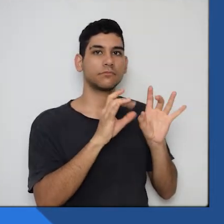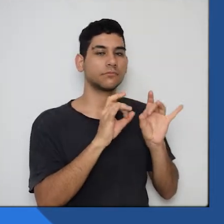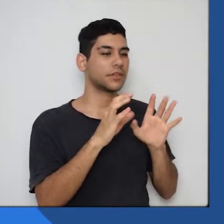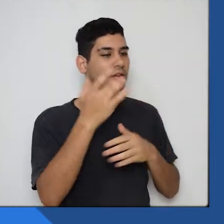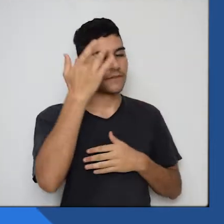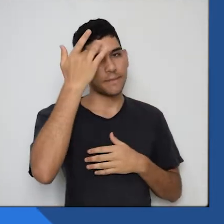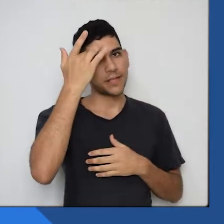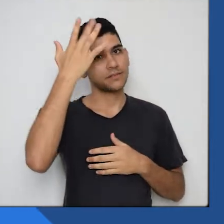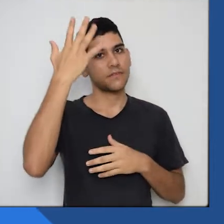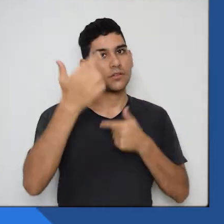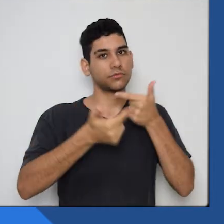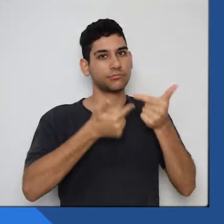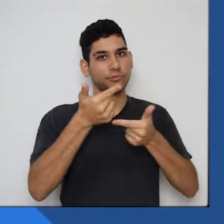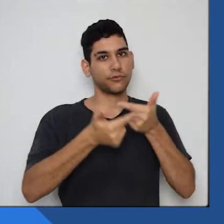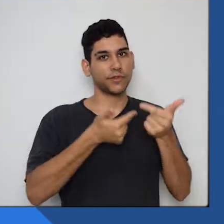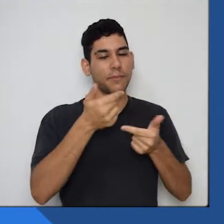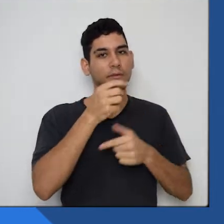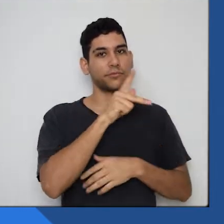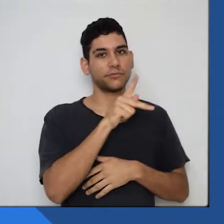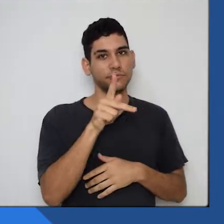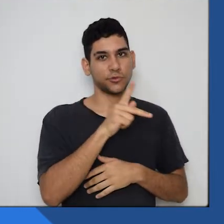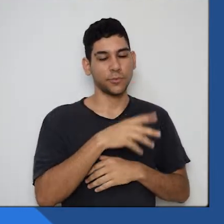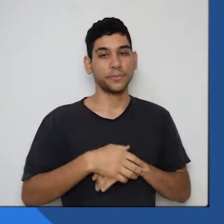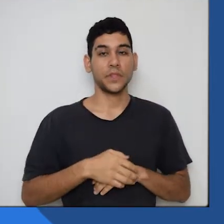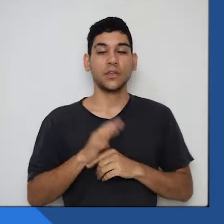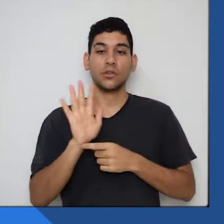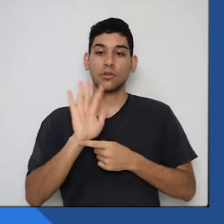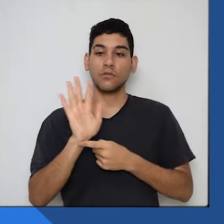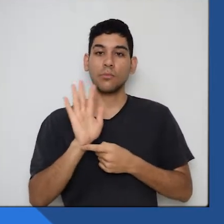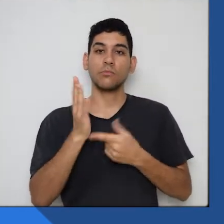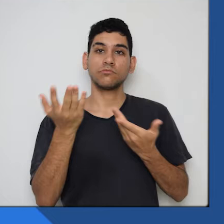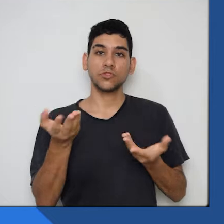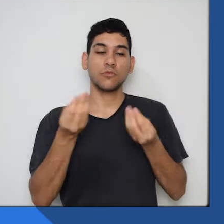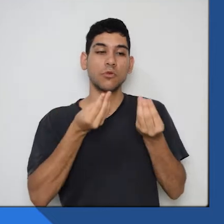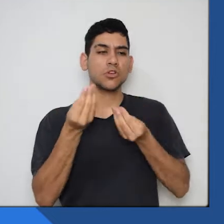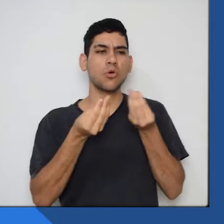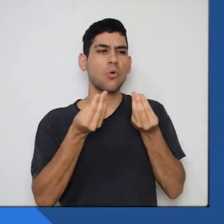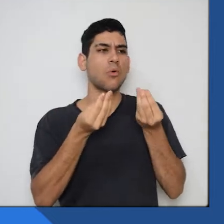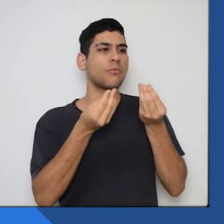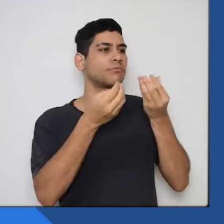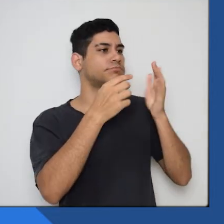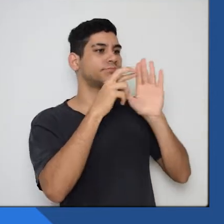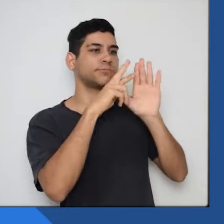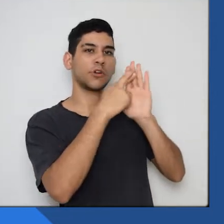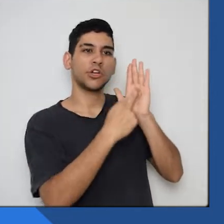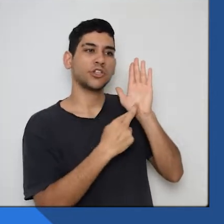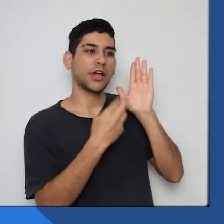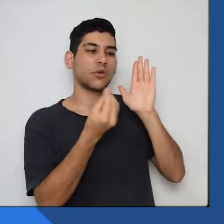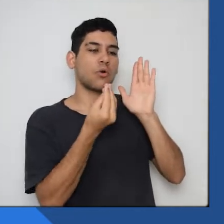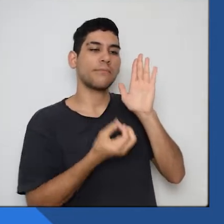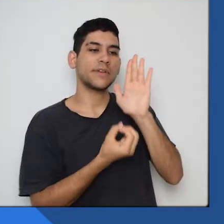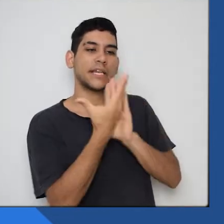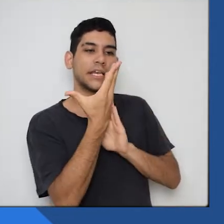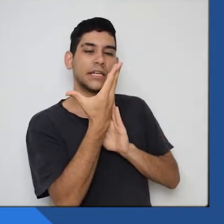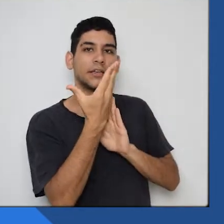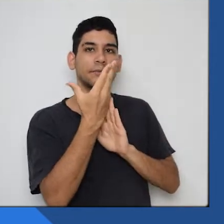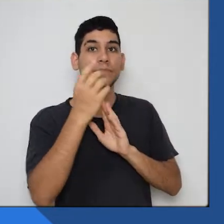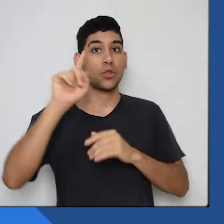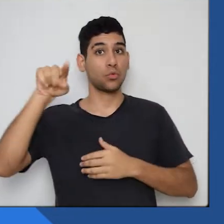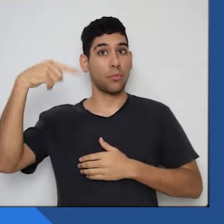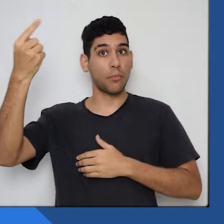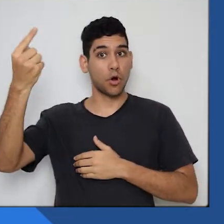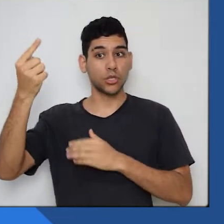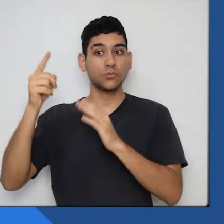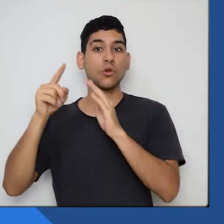muito o trabalho do professor. Aqui nesse vídeo eu vou tratar dos parâmetros do questionário em si. A criação das questões